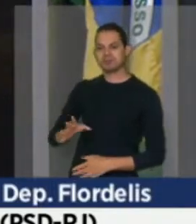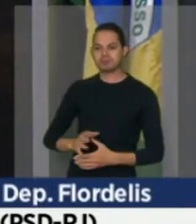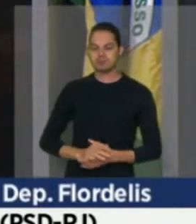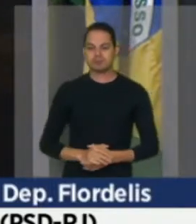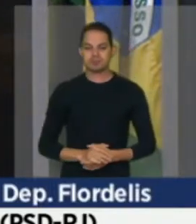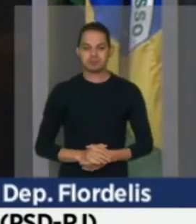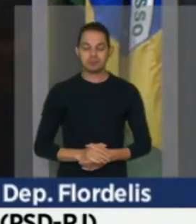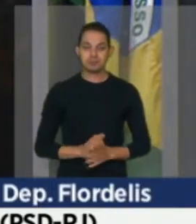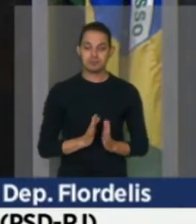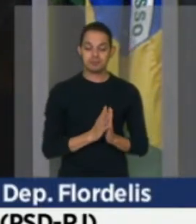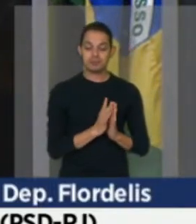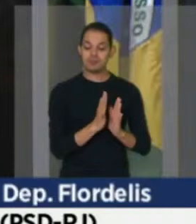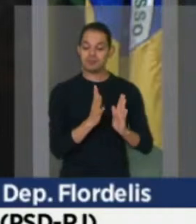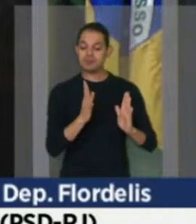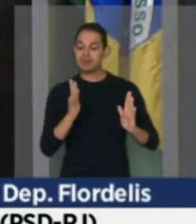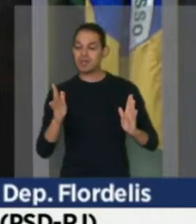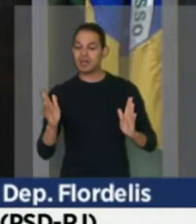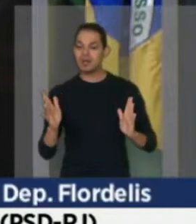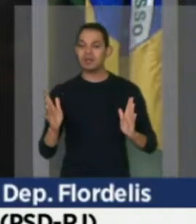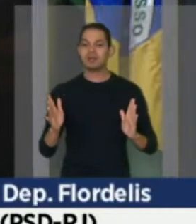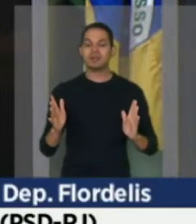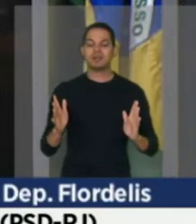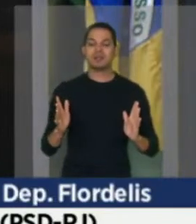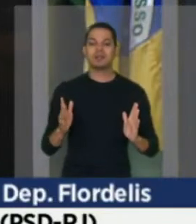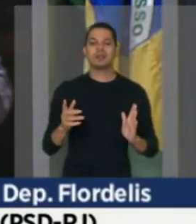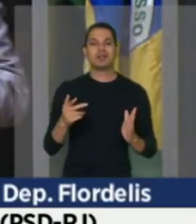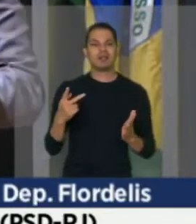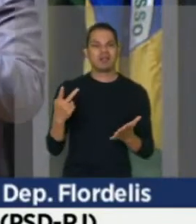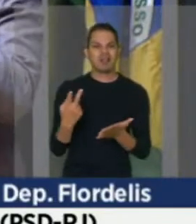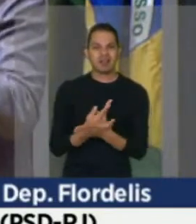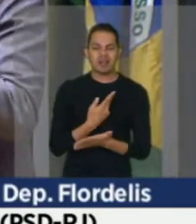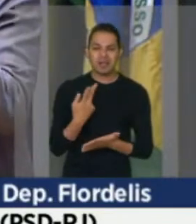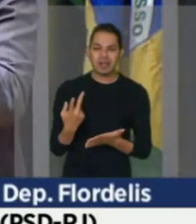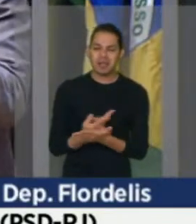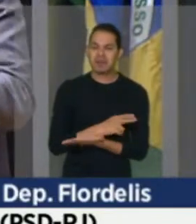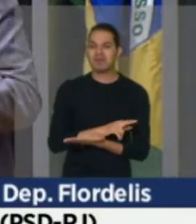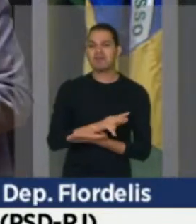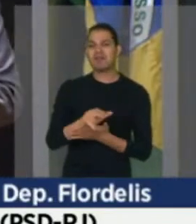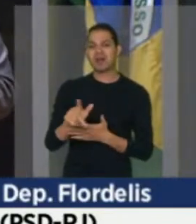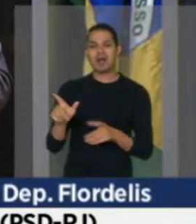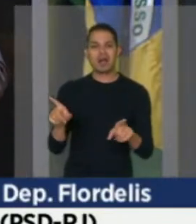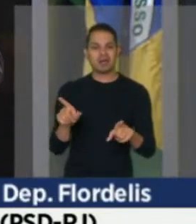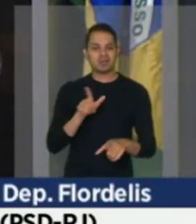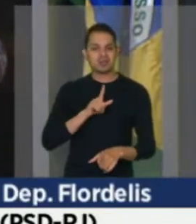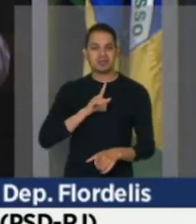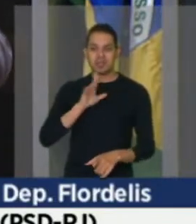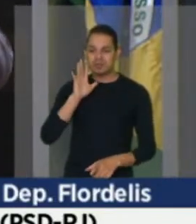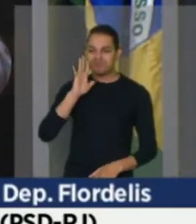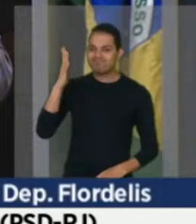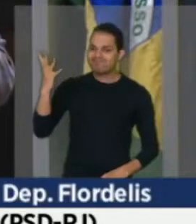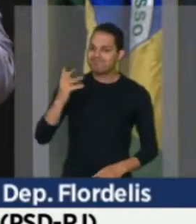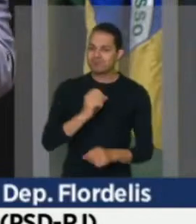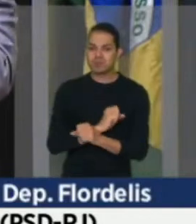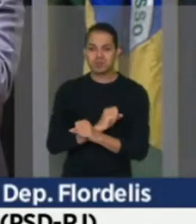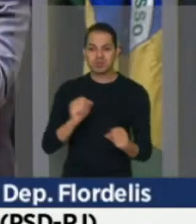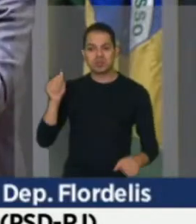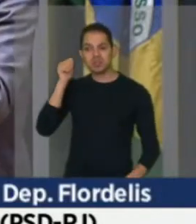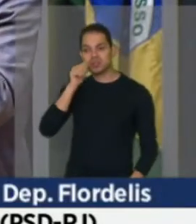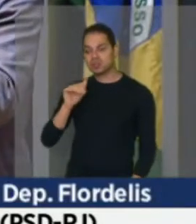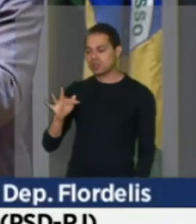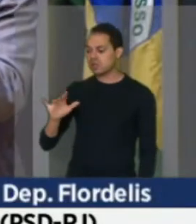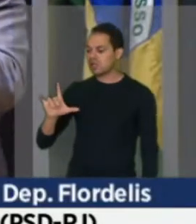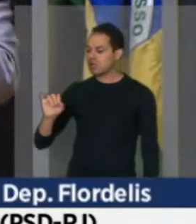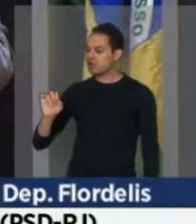Este processo está maculado por vícios insanáveis. A Flor de Lis foi encaminhada ao